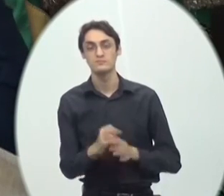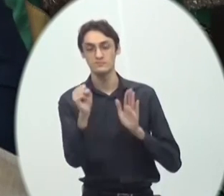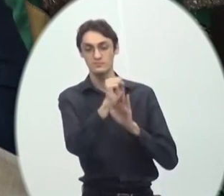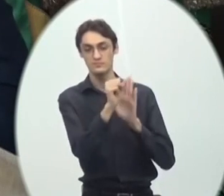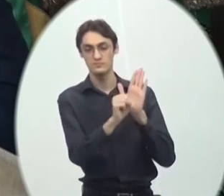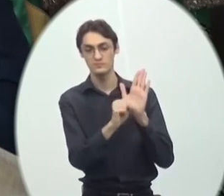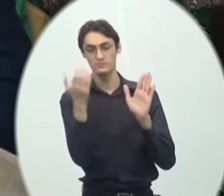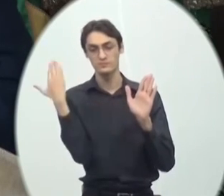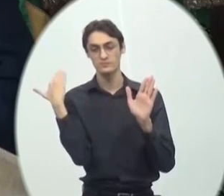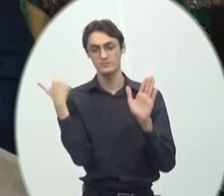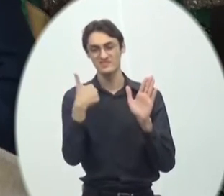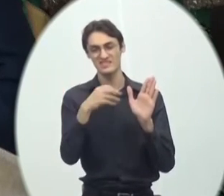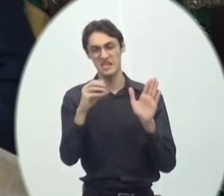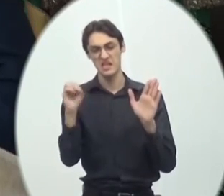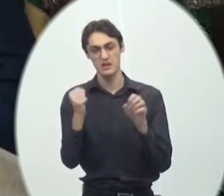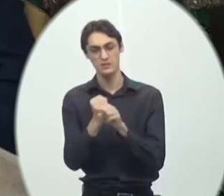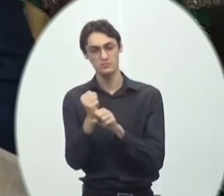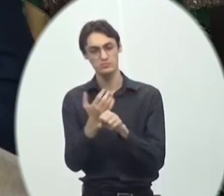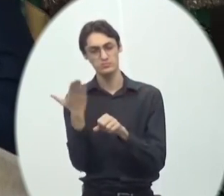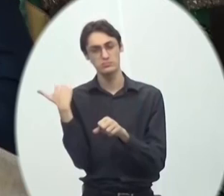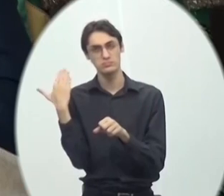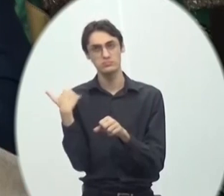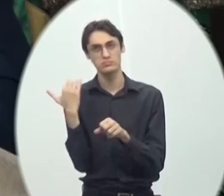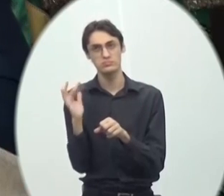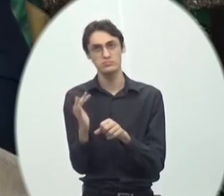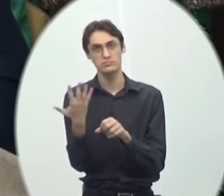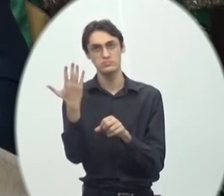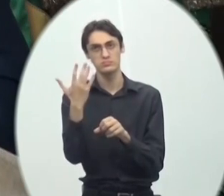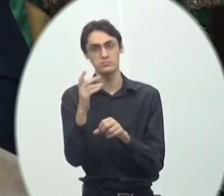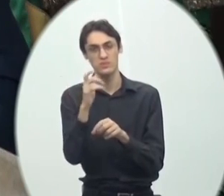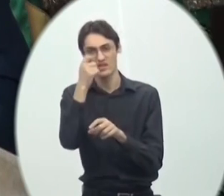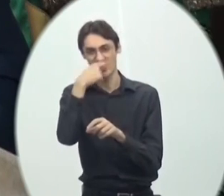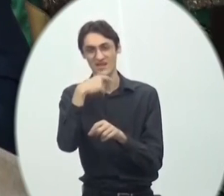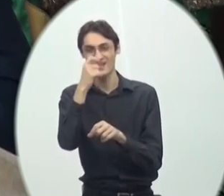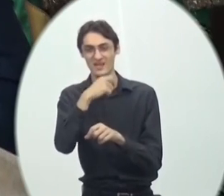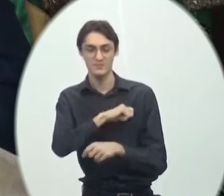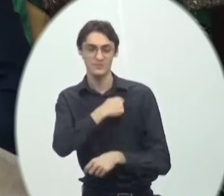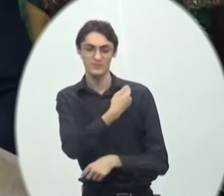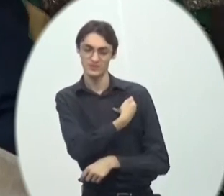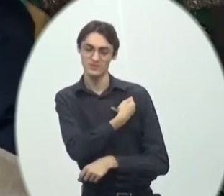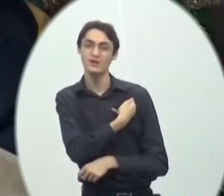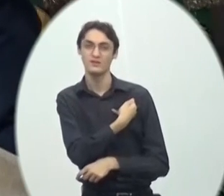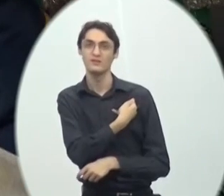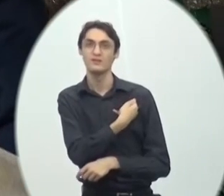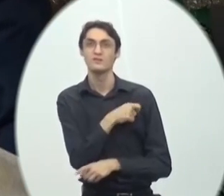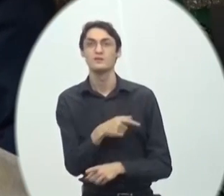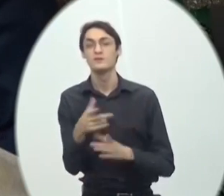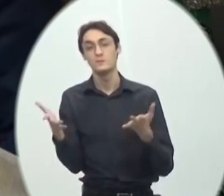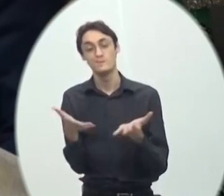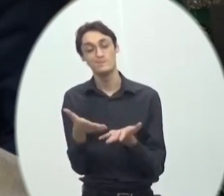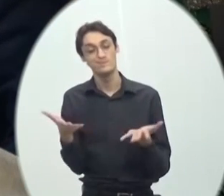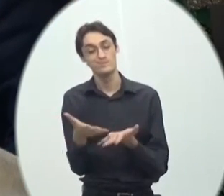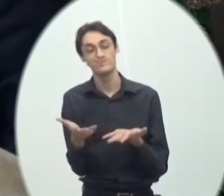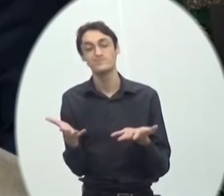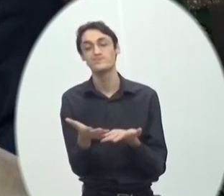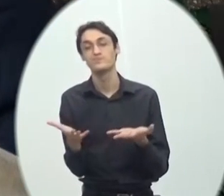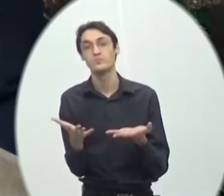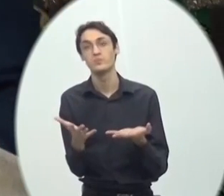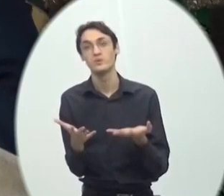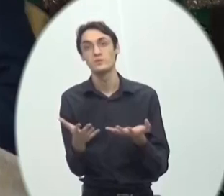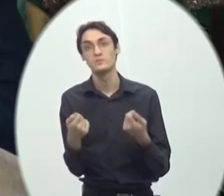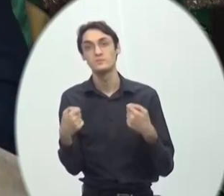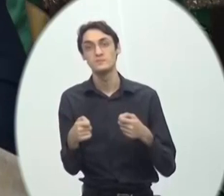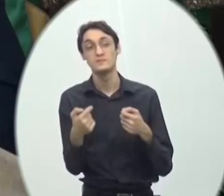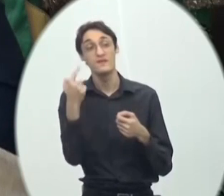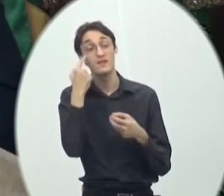verdade há mais de 100 anos, a nossa gripe espanhola. Nós temos que tirar exemplos de tudo o que aconteceu